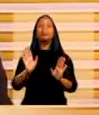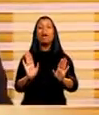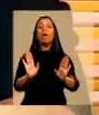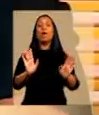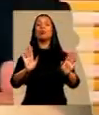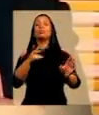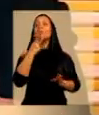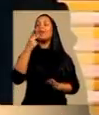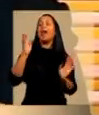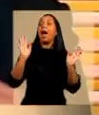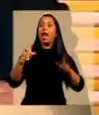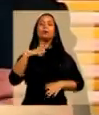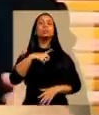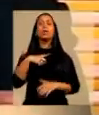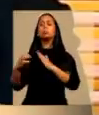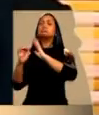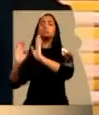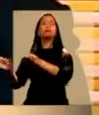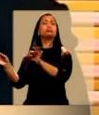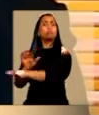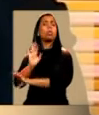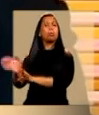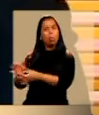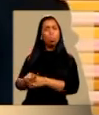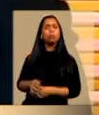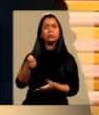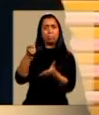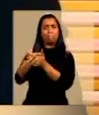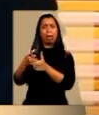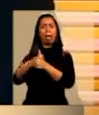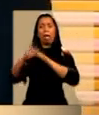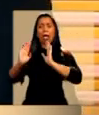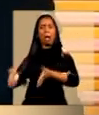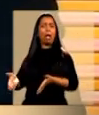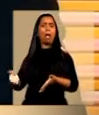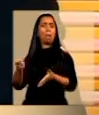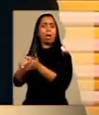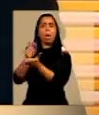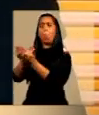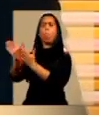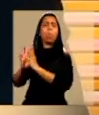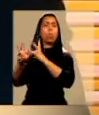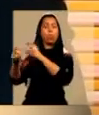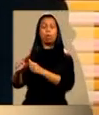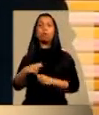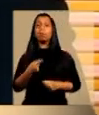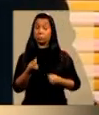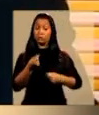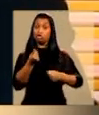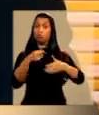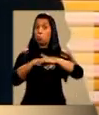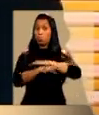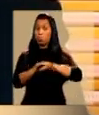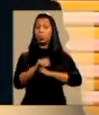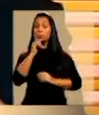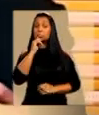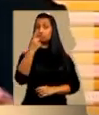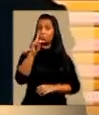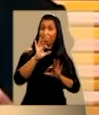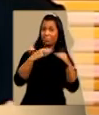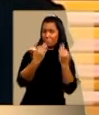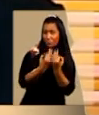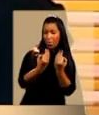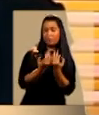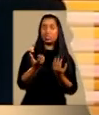importante. Não apenas dizer assim, eu tenho negócios, né, que paga minhas contas naquele mês. Não, eu tenho que ter um caixa. Vamos supor, se a sua